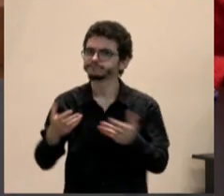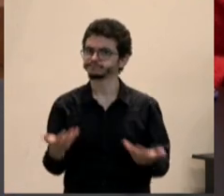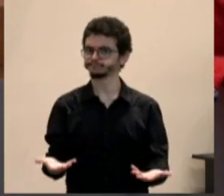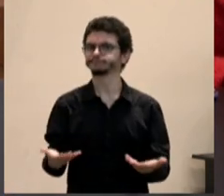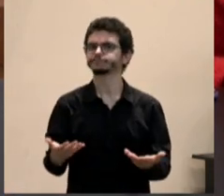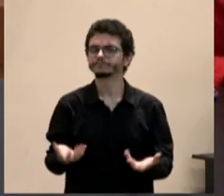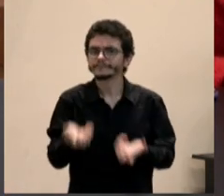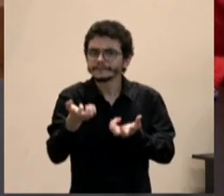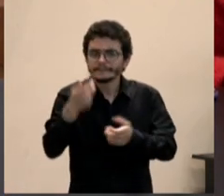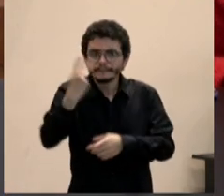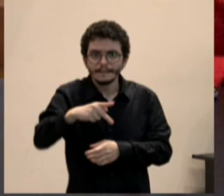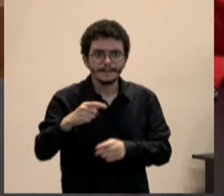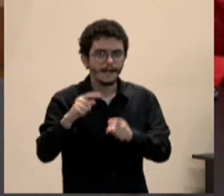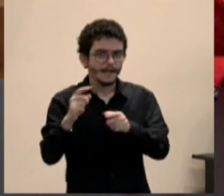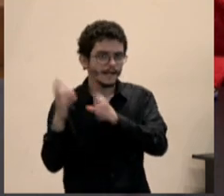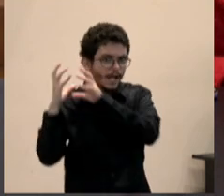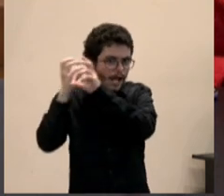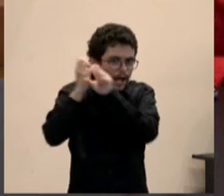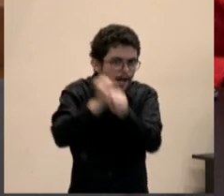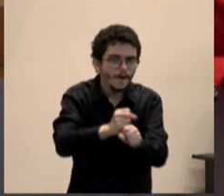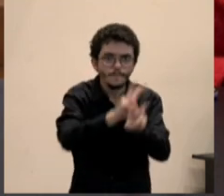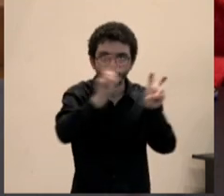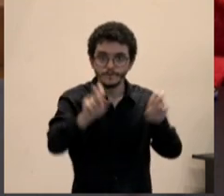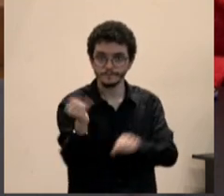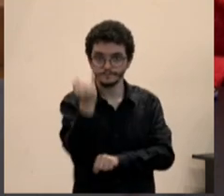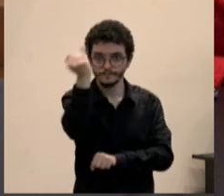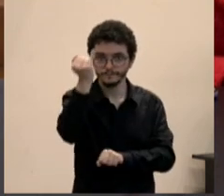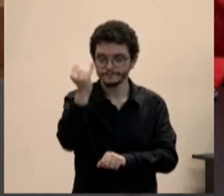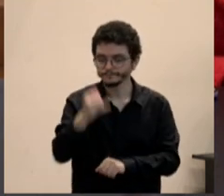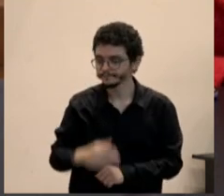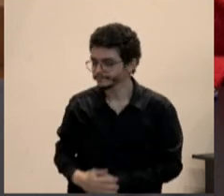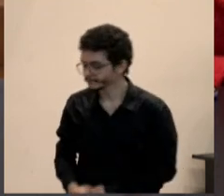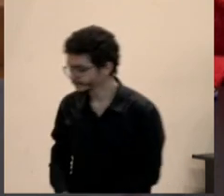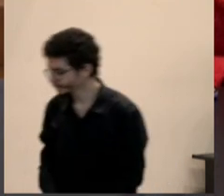E quero aqui resgatar uma questão muito importante.